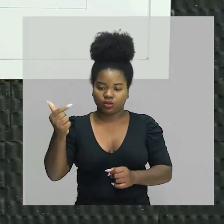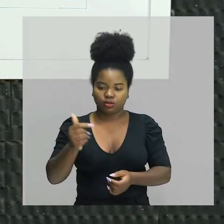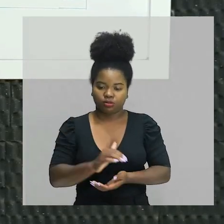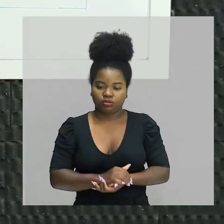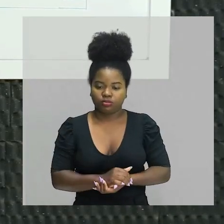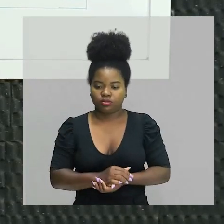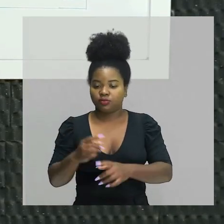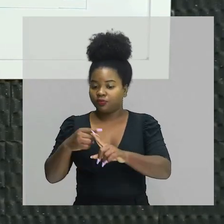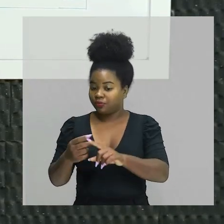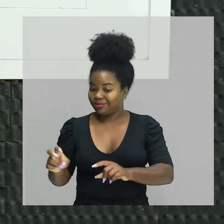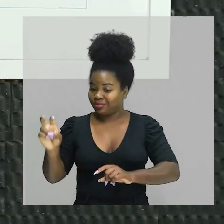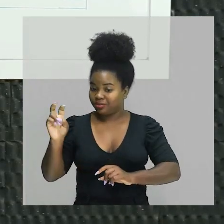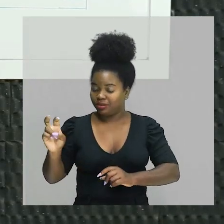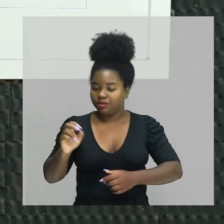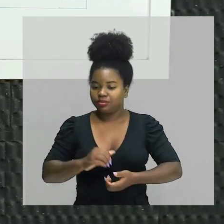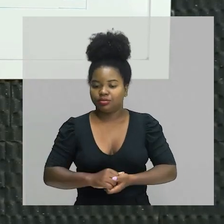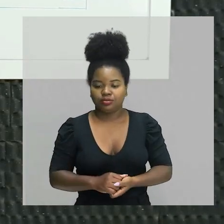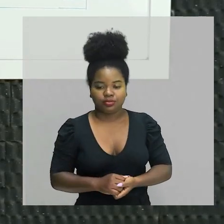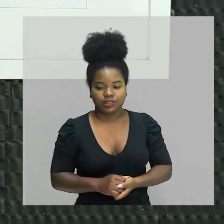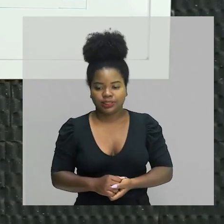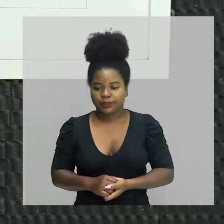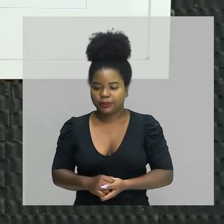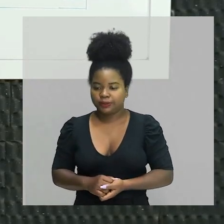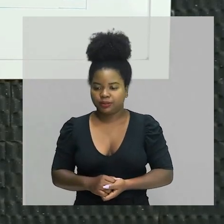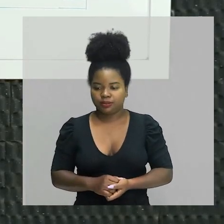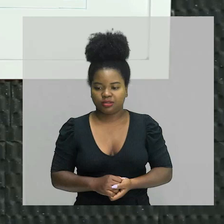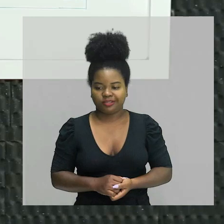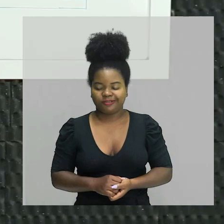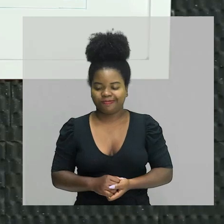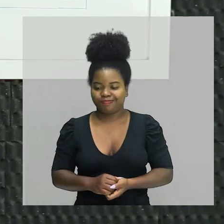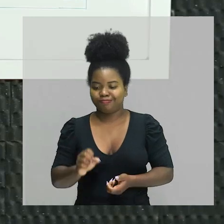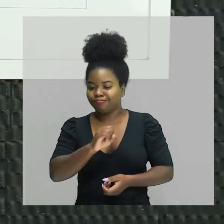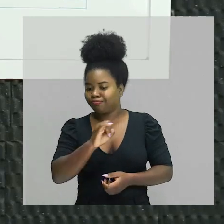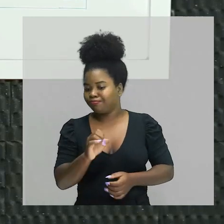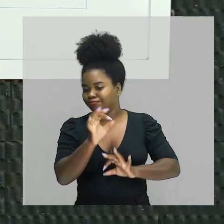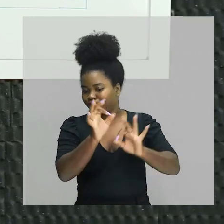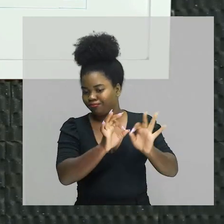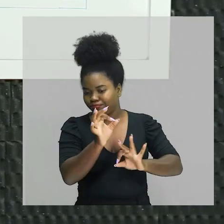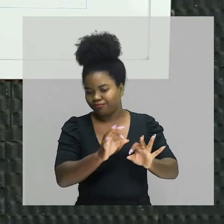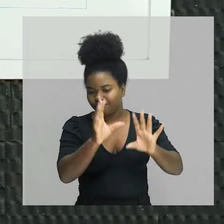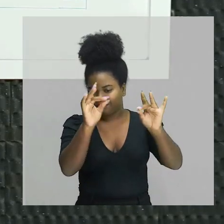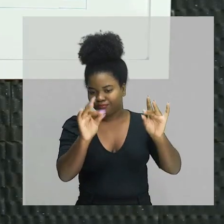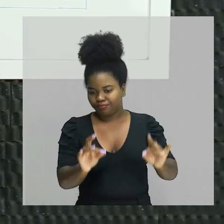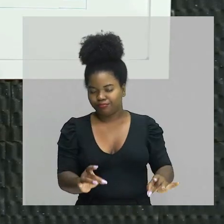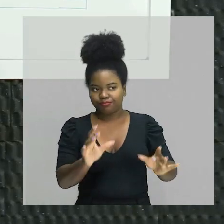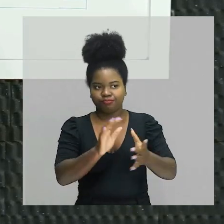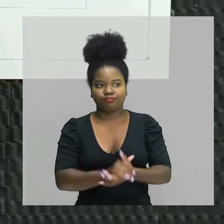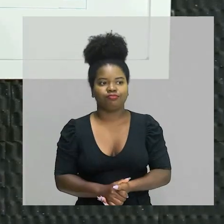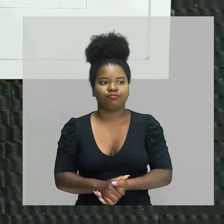quadrado, vezes 5. Se você fizer aqui, ó,